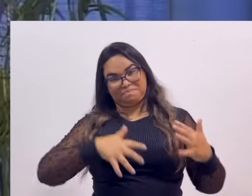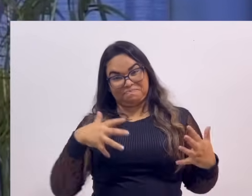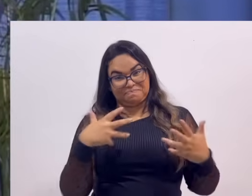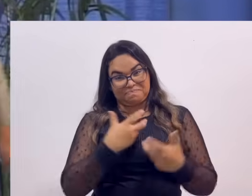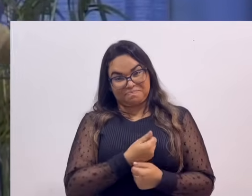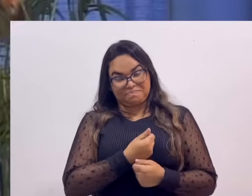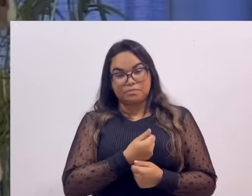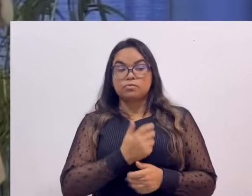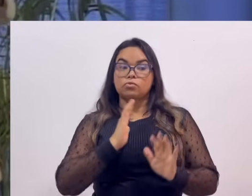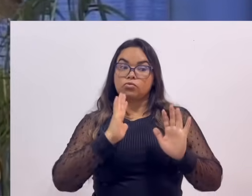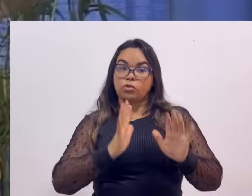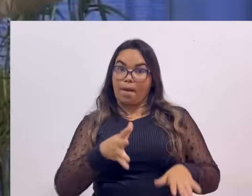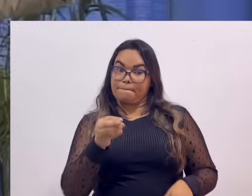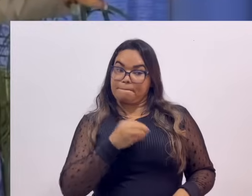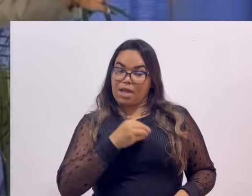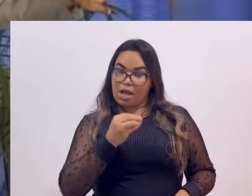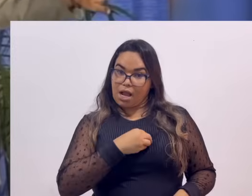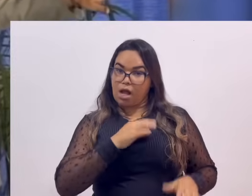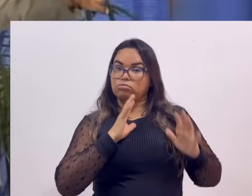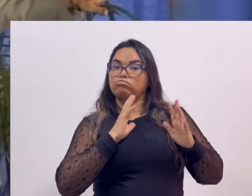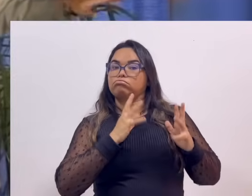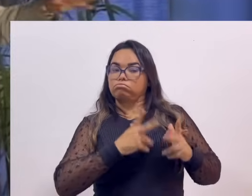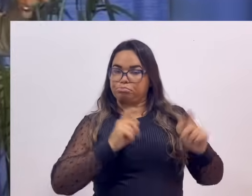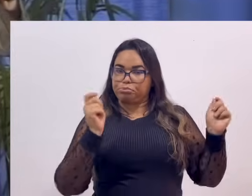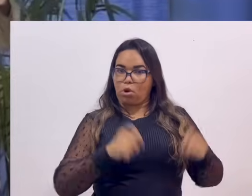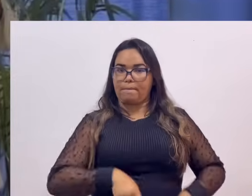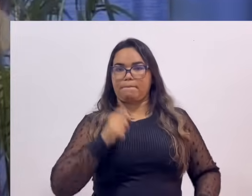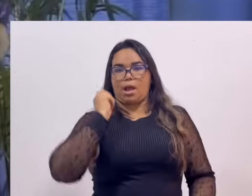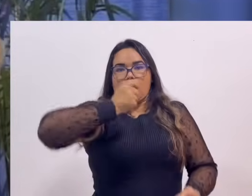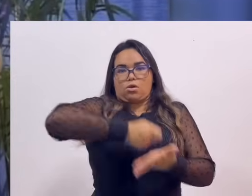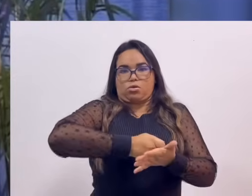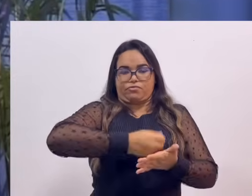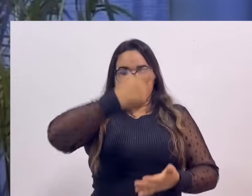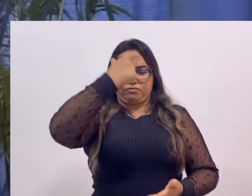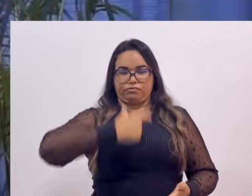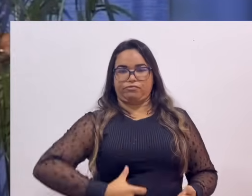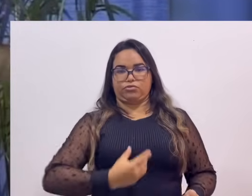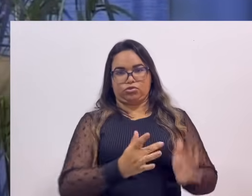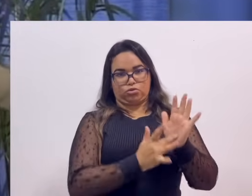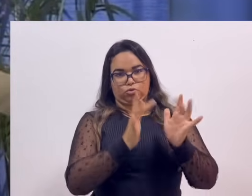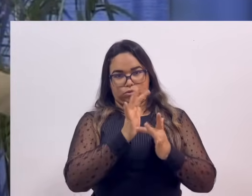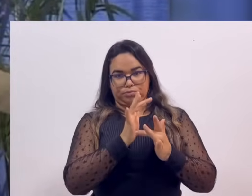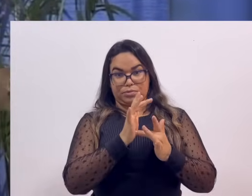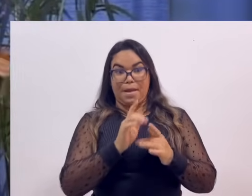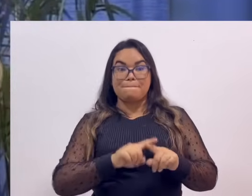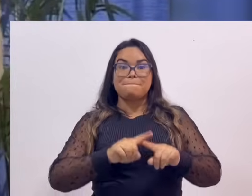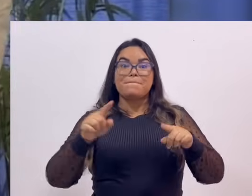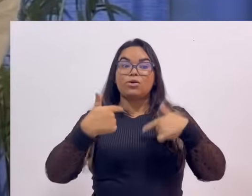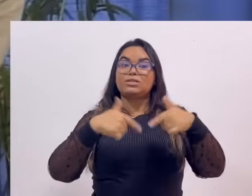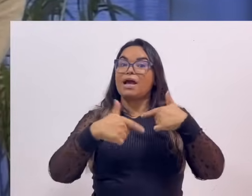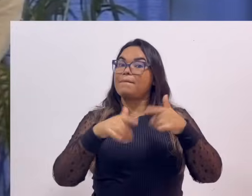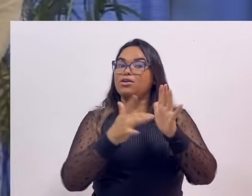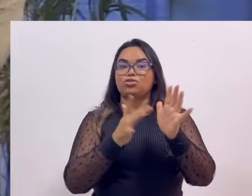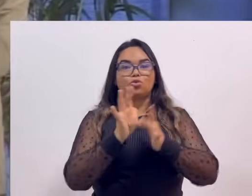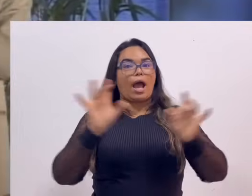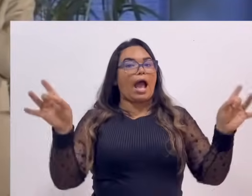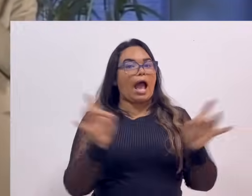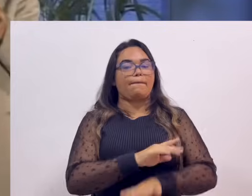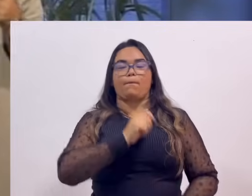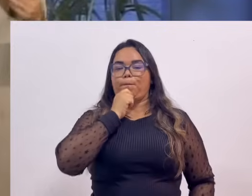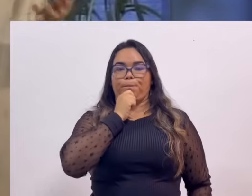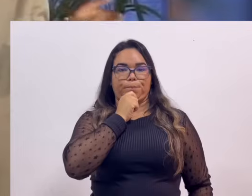o preço do pecado foi pago plenamente mas a obra de cristo não está